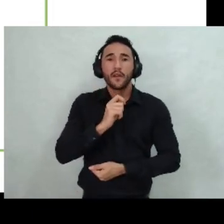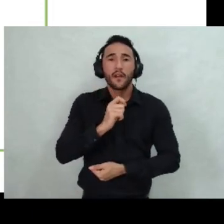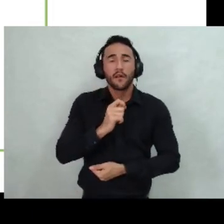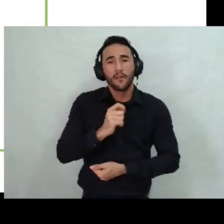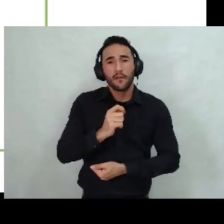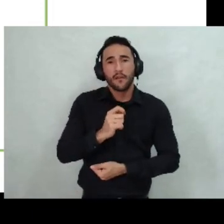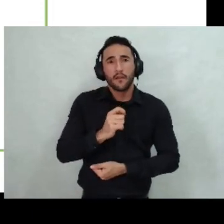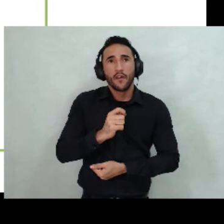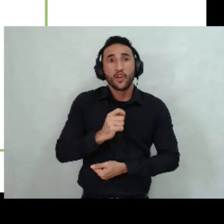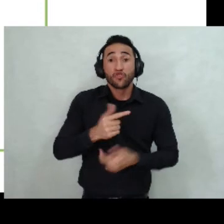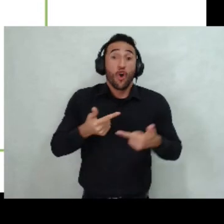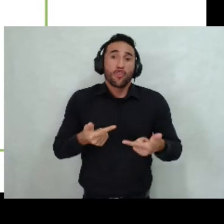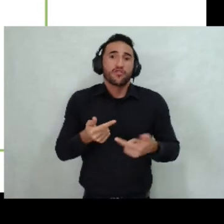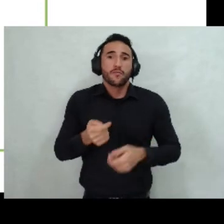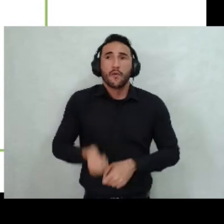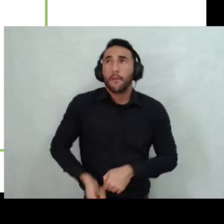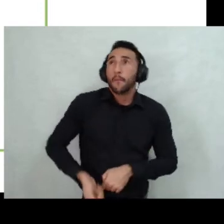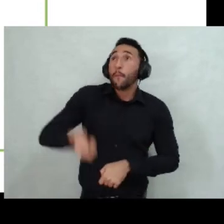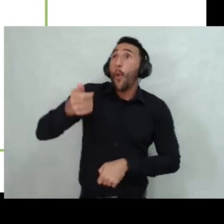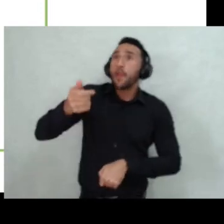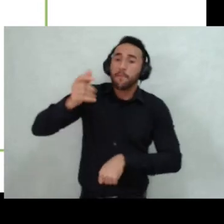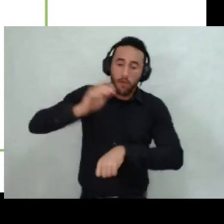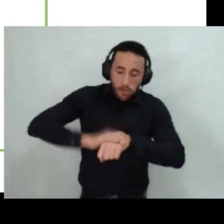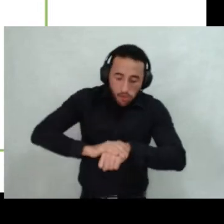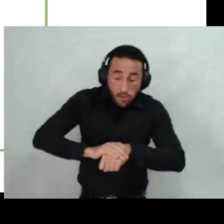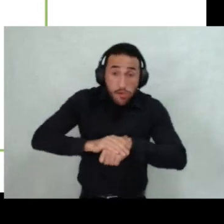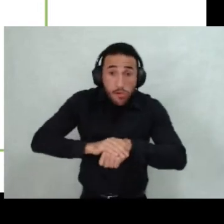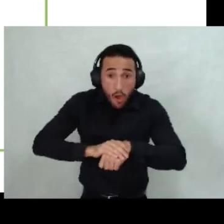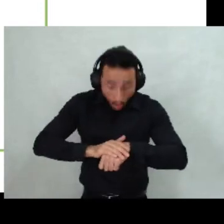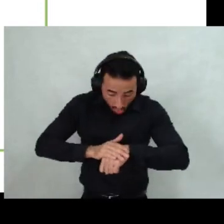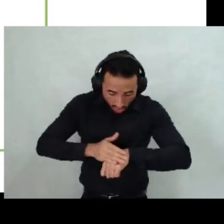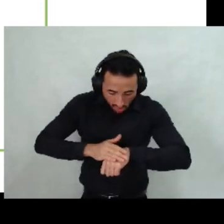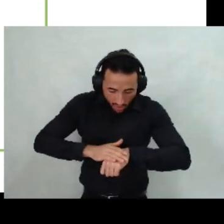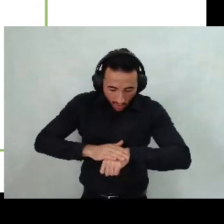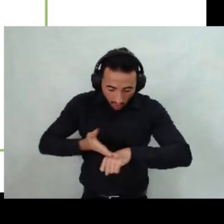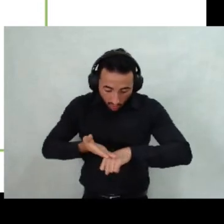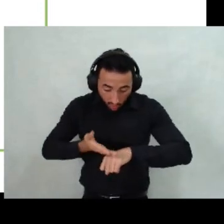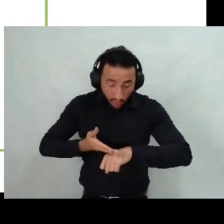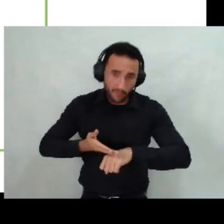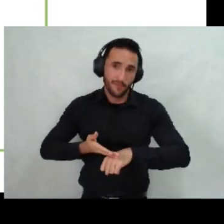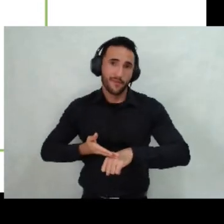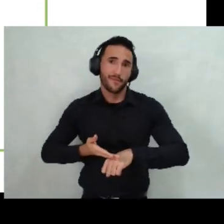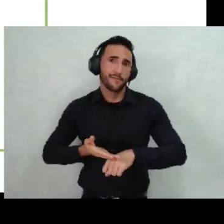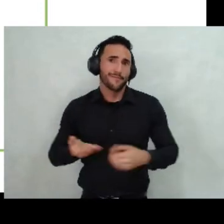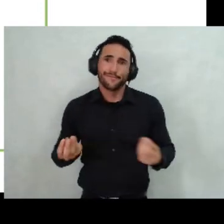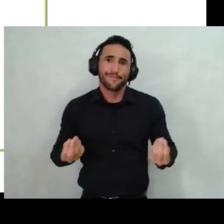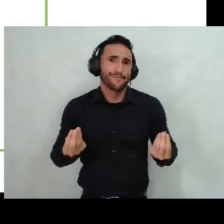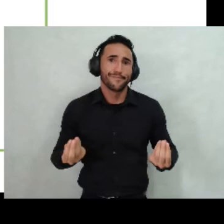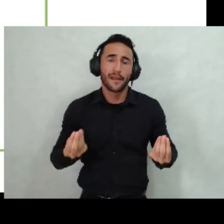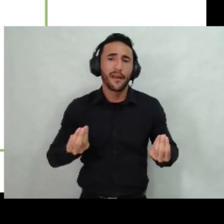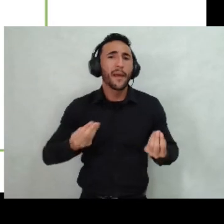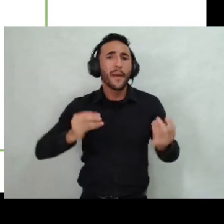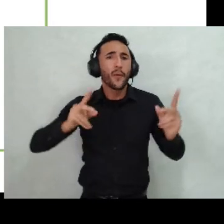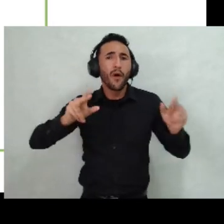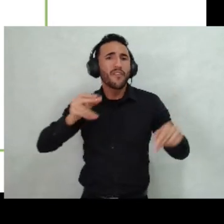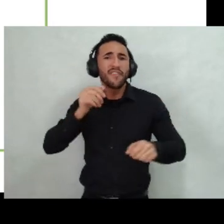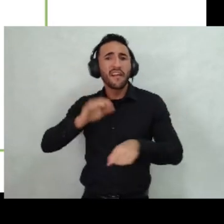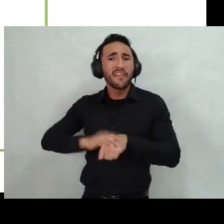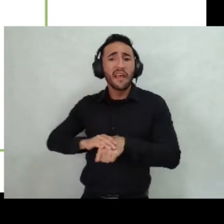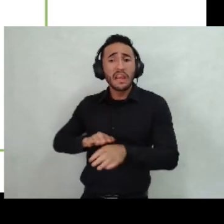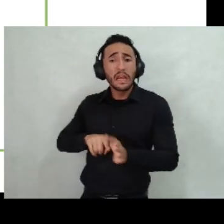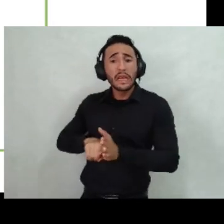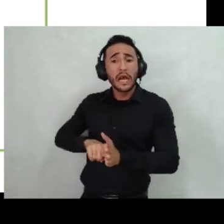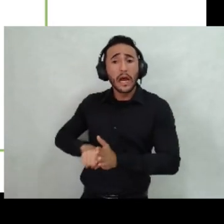acerto, de confirmação diagnóstico, é maior fazendo cara ou coroa do que usando o teste sorológico, por tudo aquilo que a professora Nancy